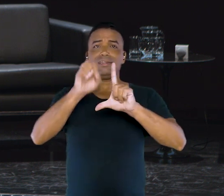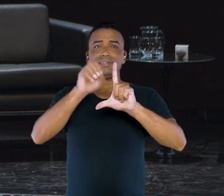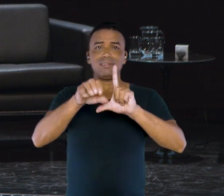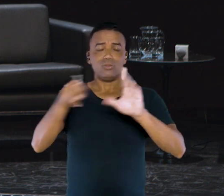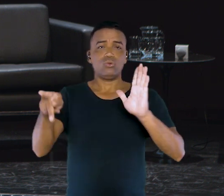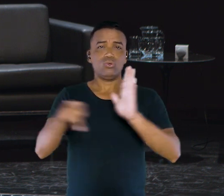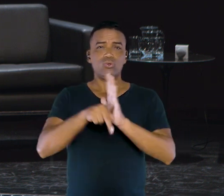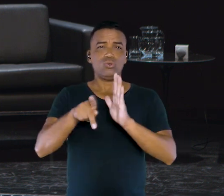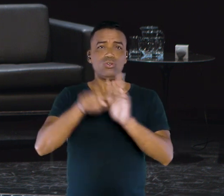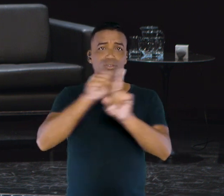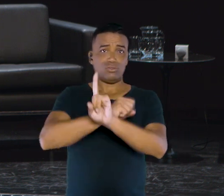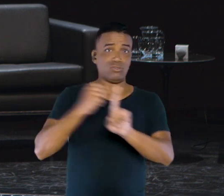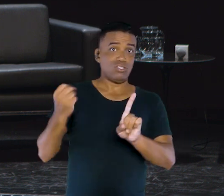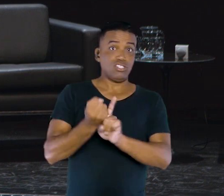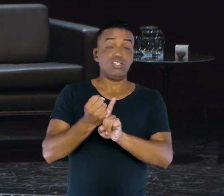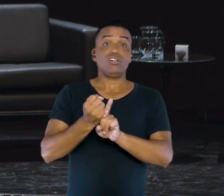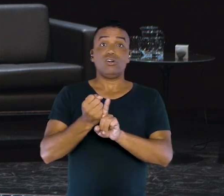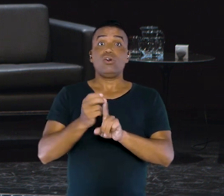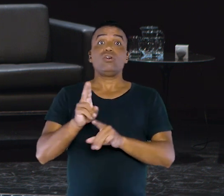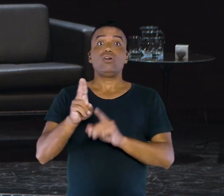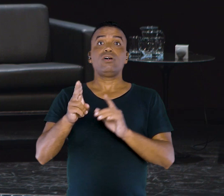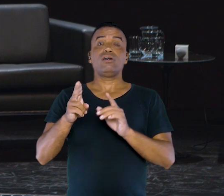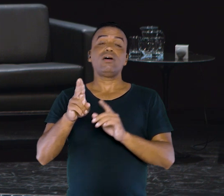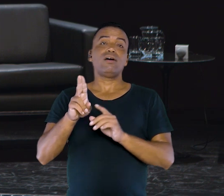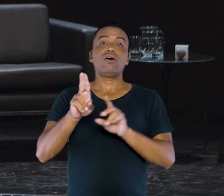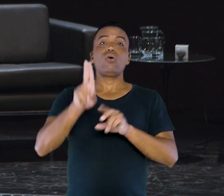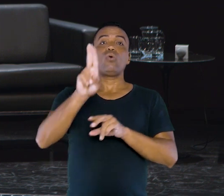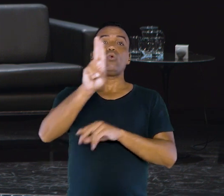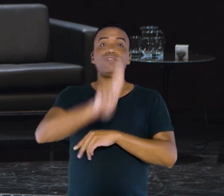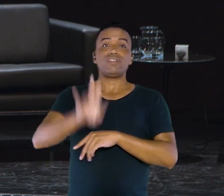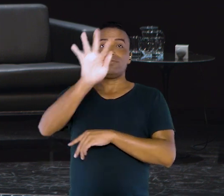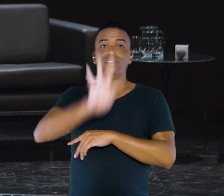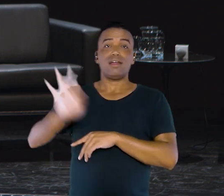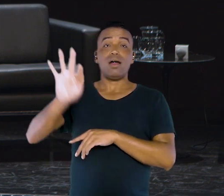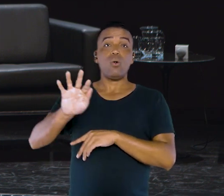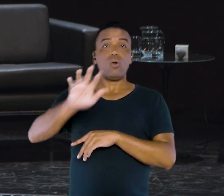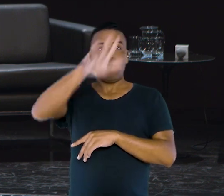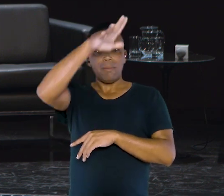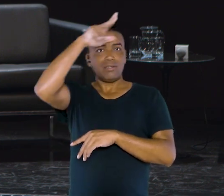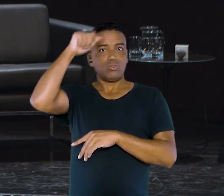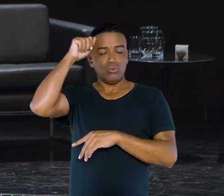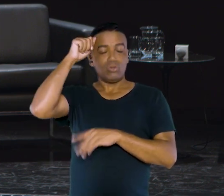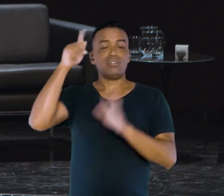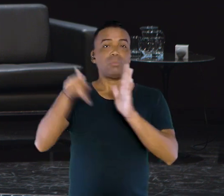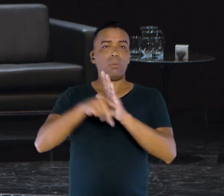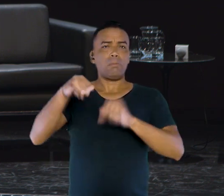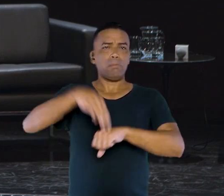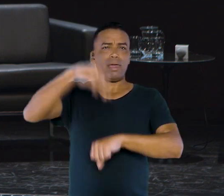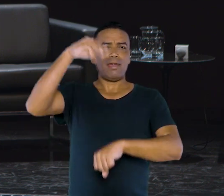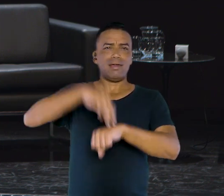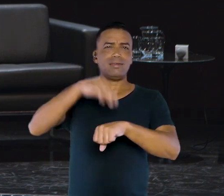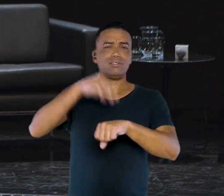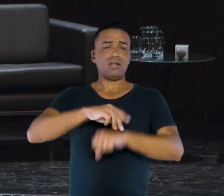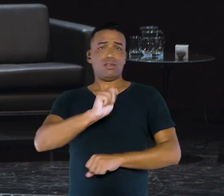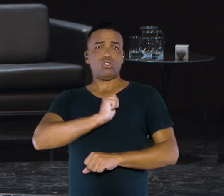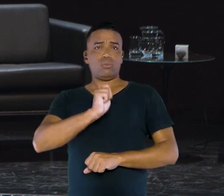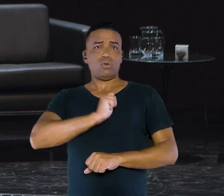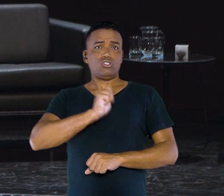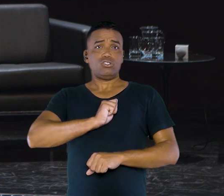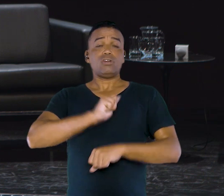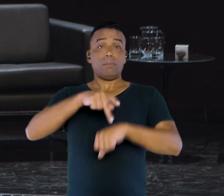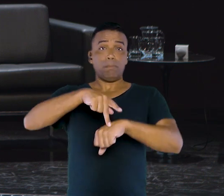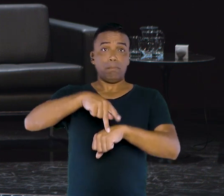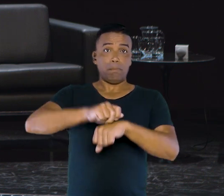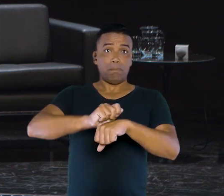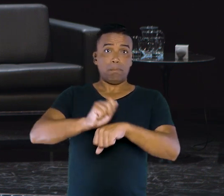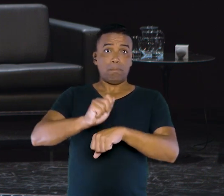licenciatura em Sociologia pela Universidade Federal do Amazonas, é mestra em Antropologia Social pelo Programa de